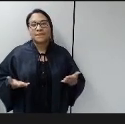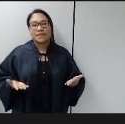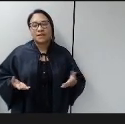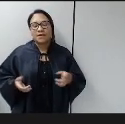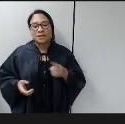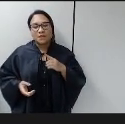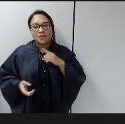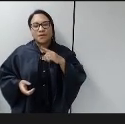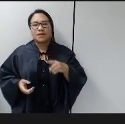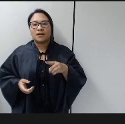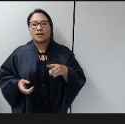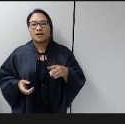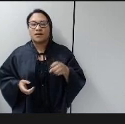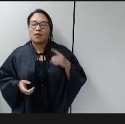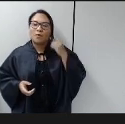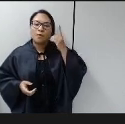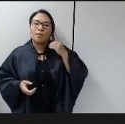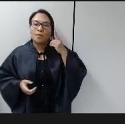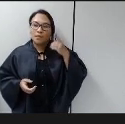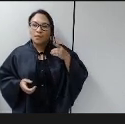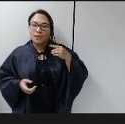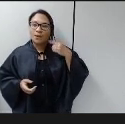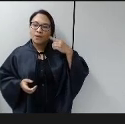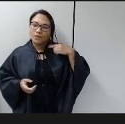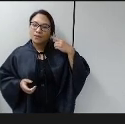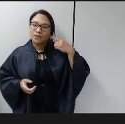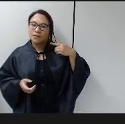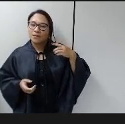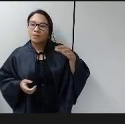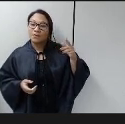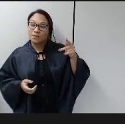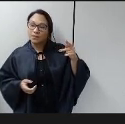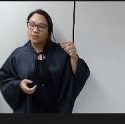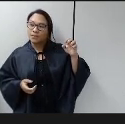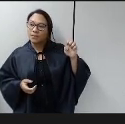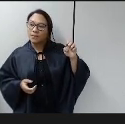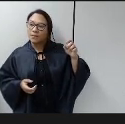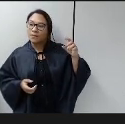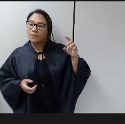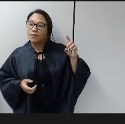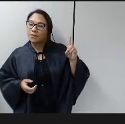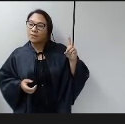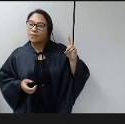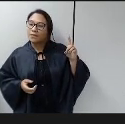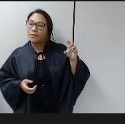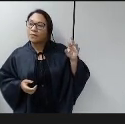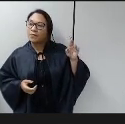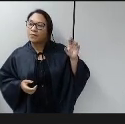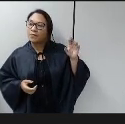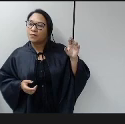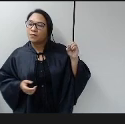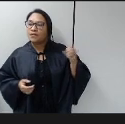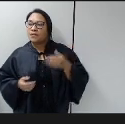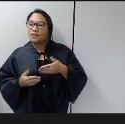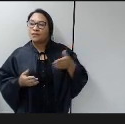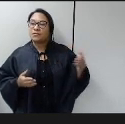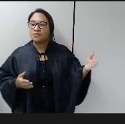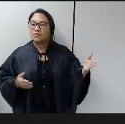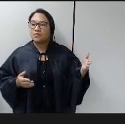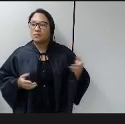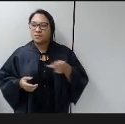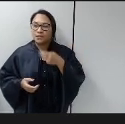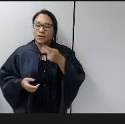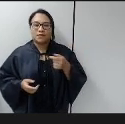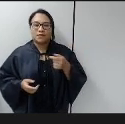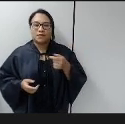ele dispensa a sustentação oral. Sim, senhor presidente, agradeço à turma. Muito obrigado. Então, eu